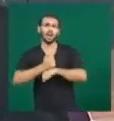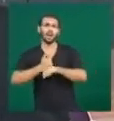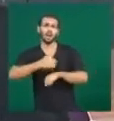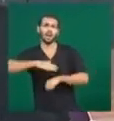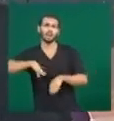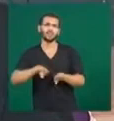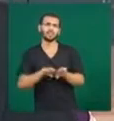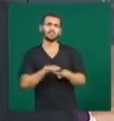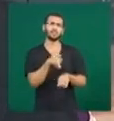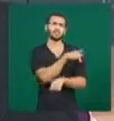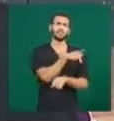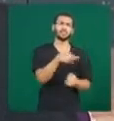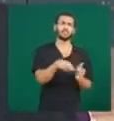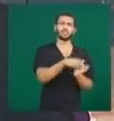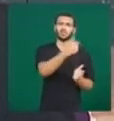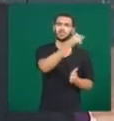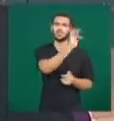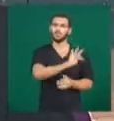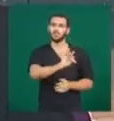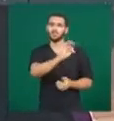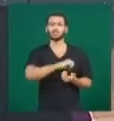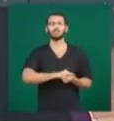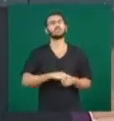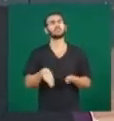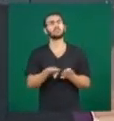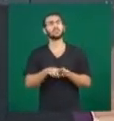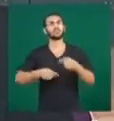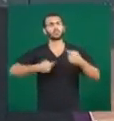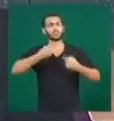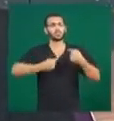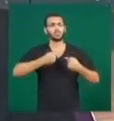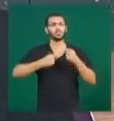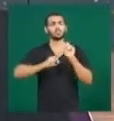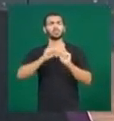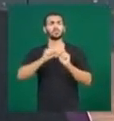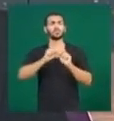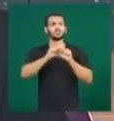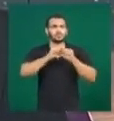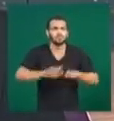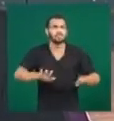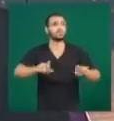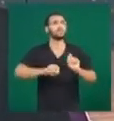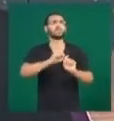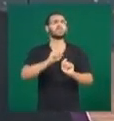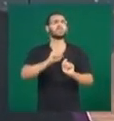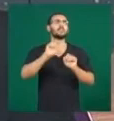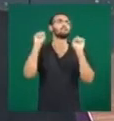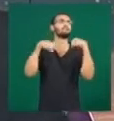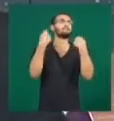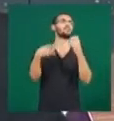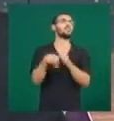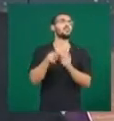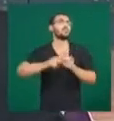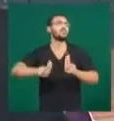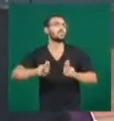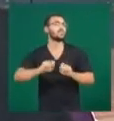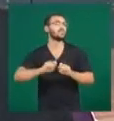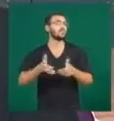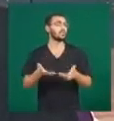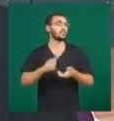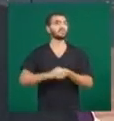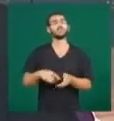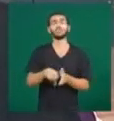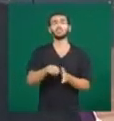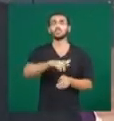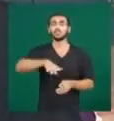outras universidades, e também discutir o que nós estamos fazendo aqui, né, na UFO, na Educação Física, não só na região,